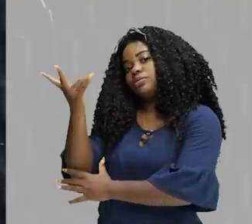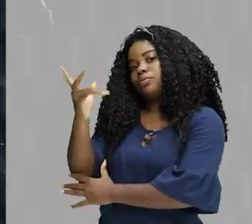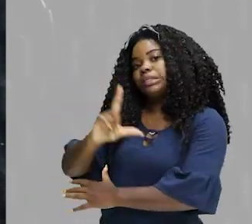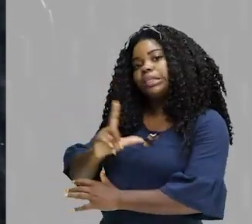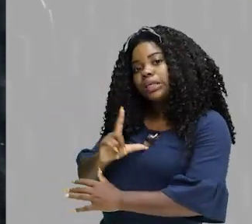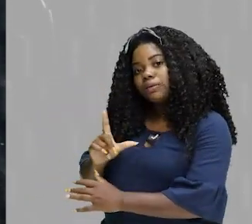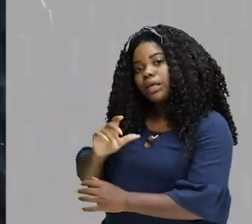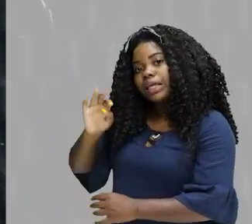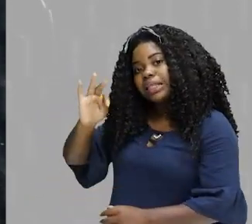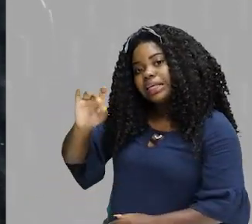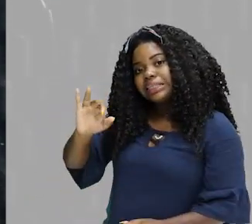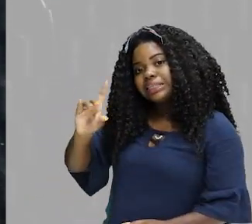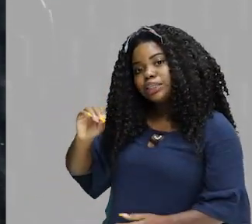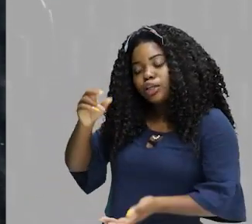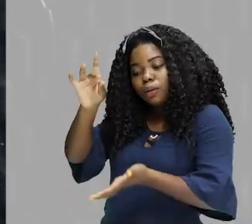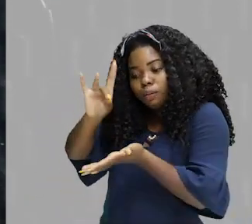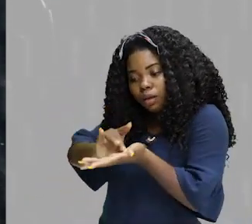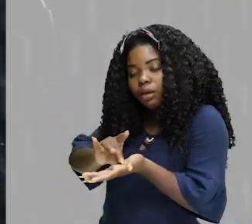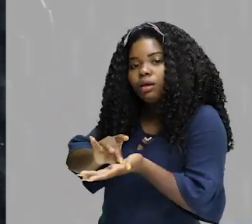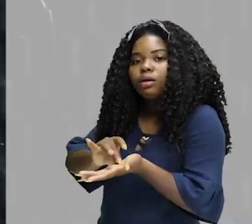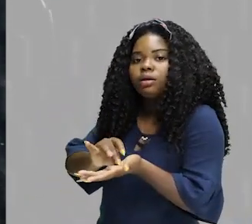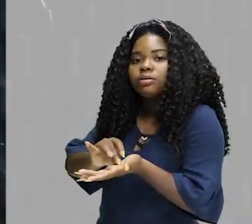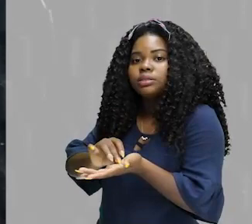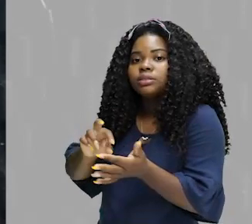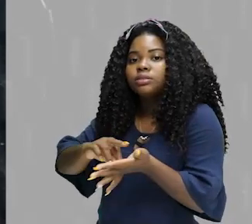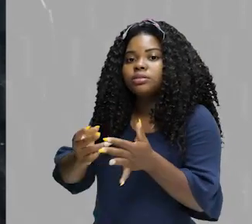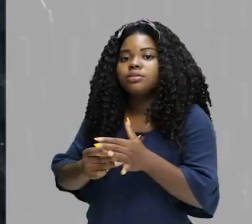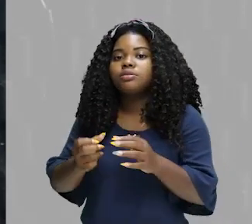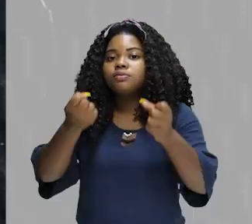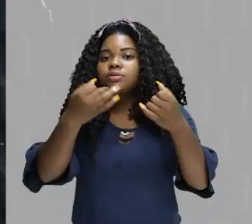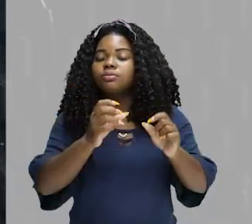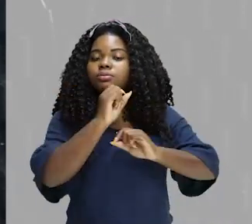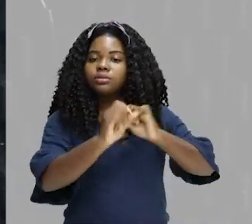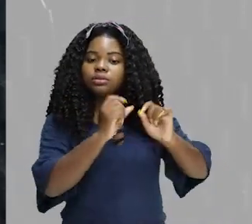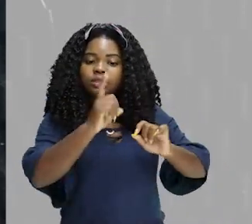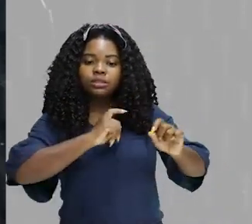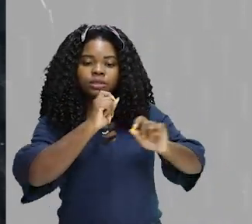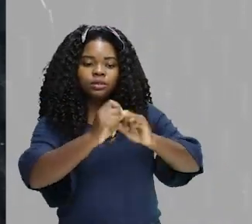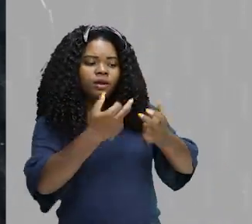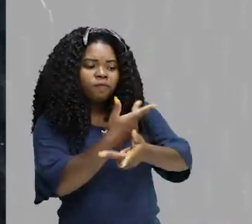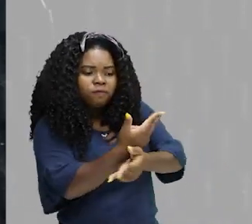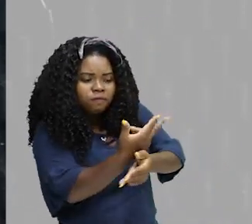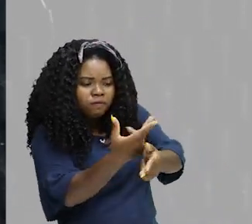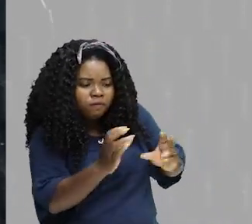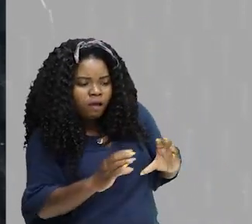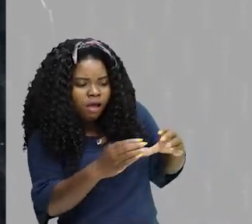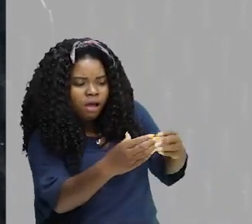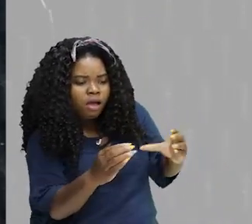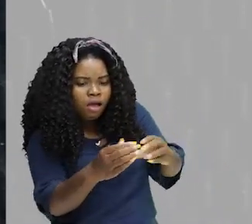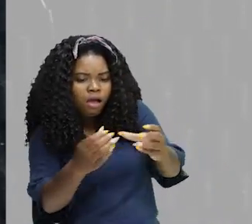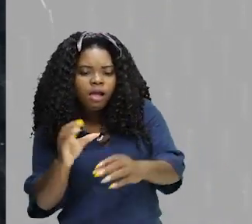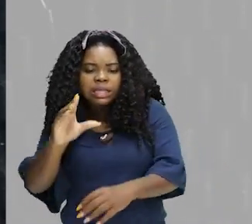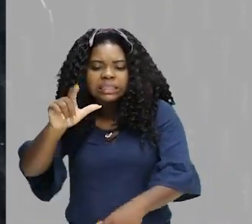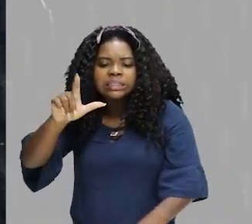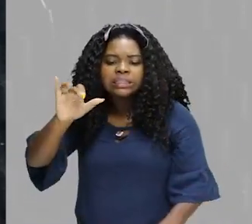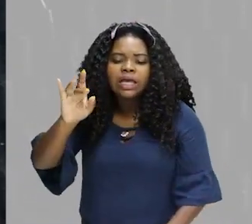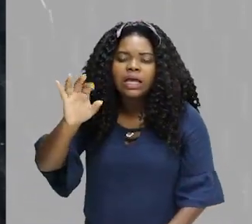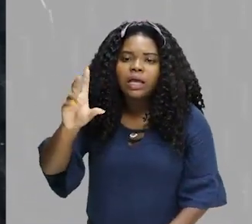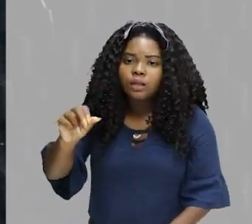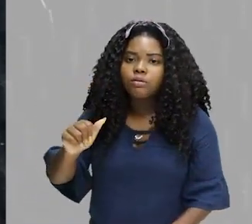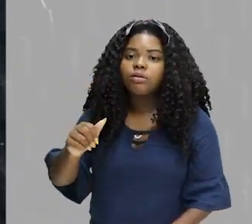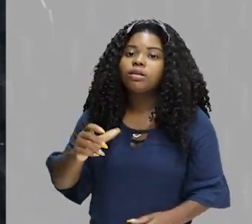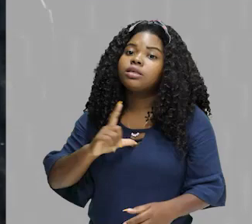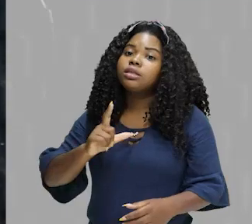possuem tecidos verdadeiros. Que significa dizer que possuem vários conjuntos de células que exercem uma